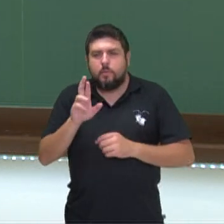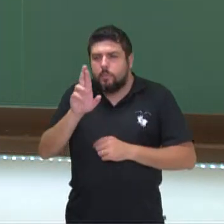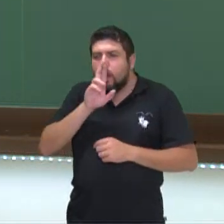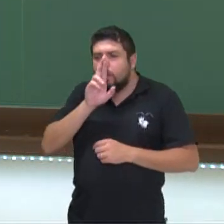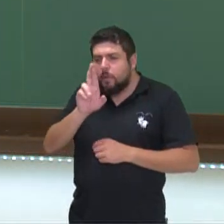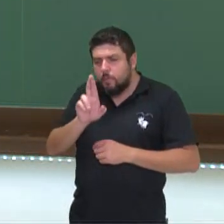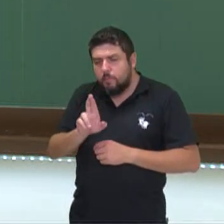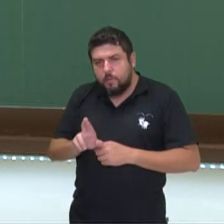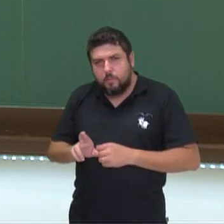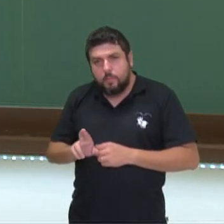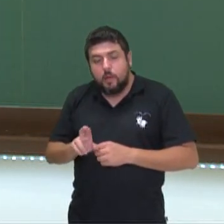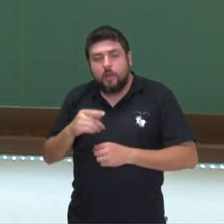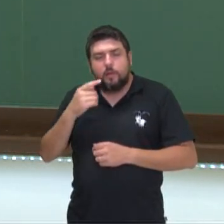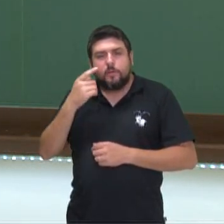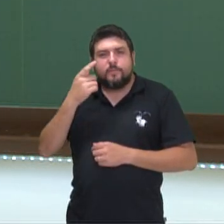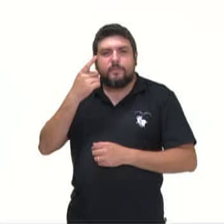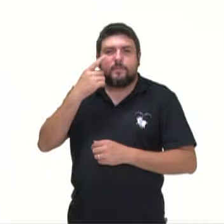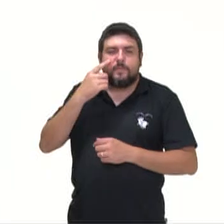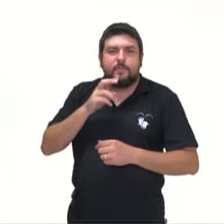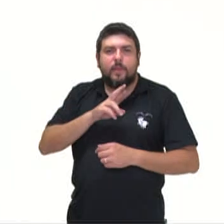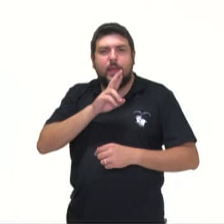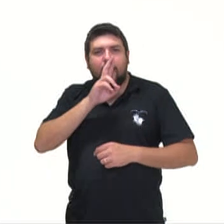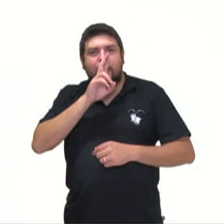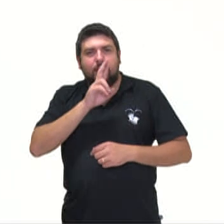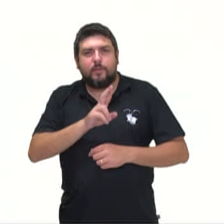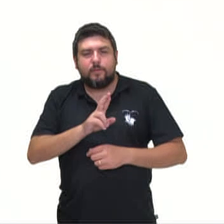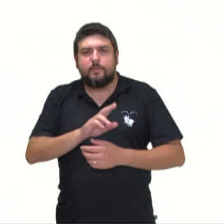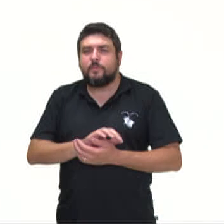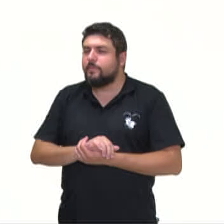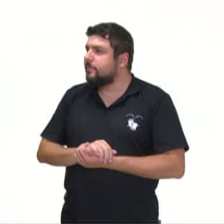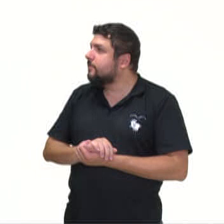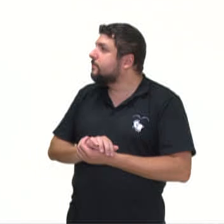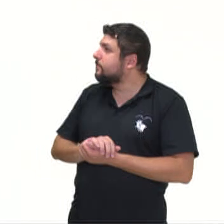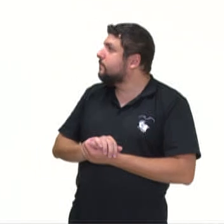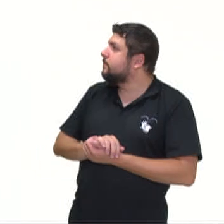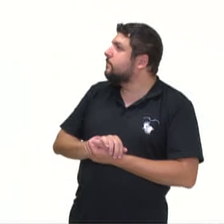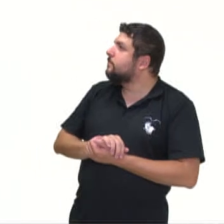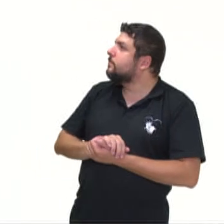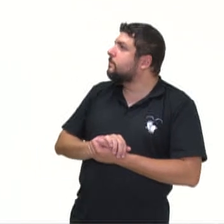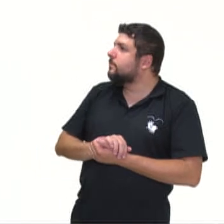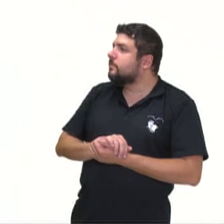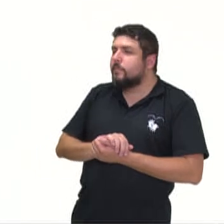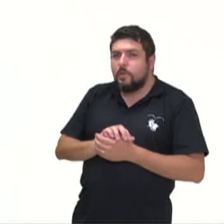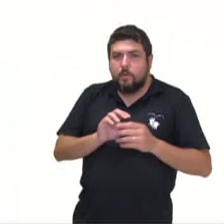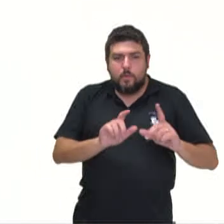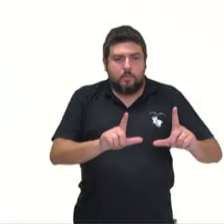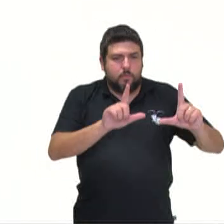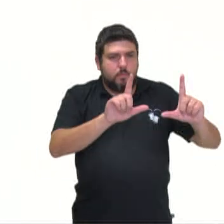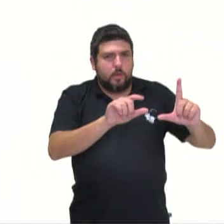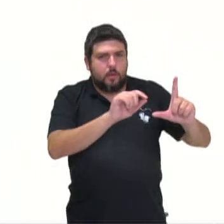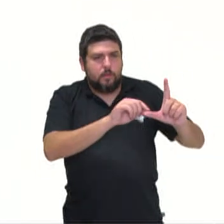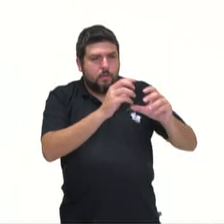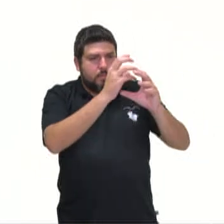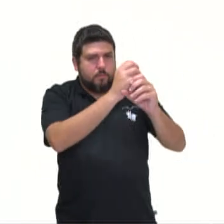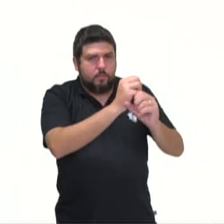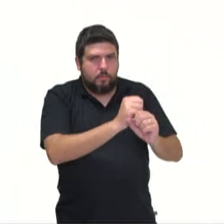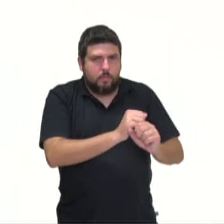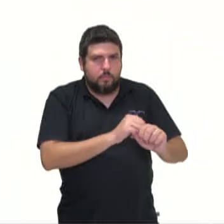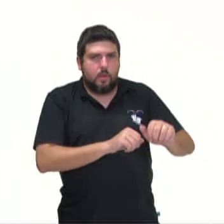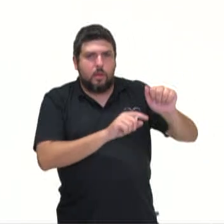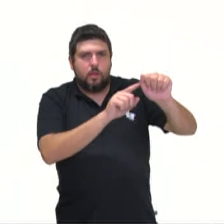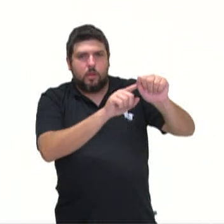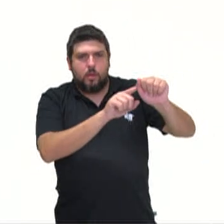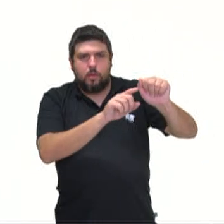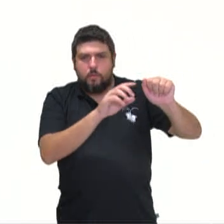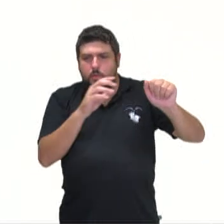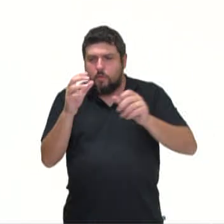relação do resultado do resultado que está na coluna B com as continhas que estão na